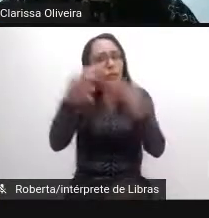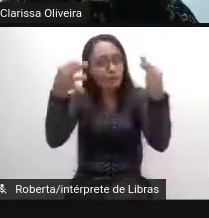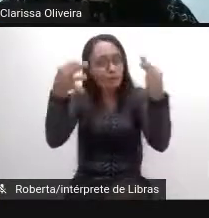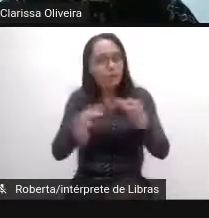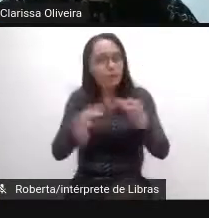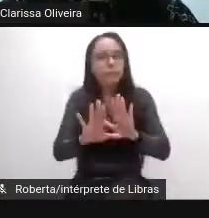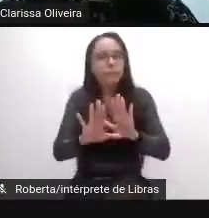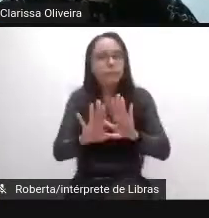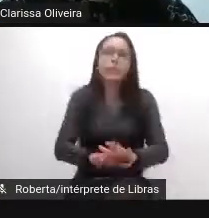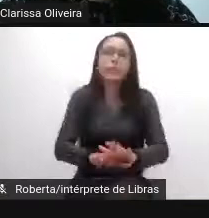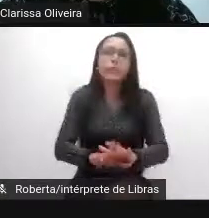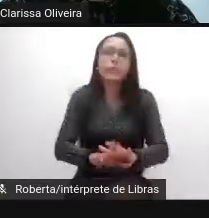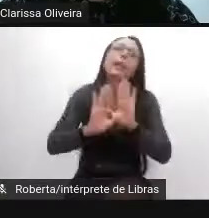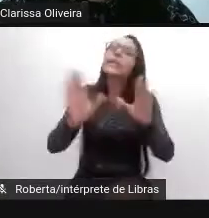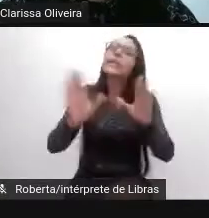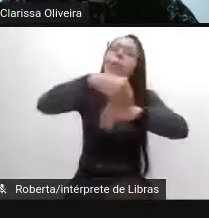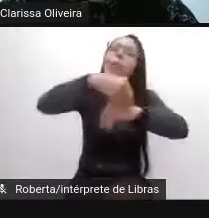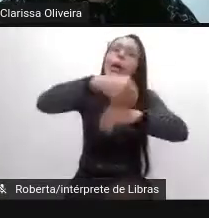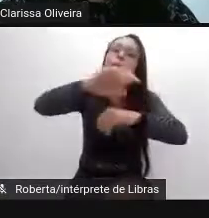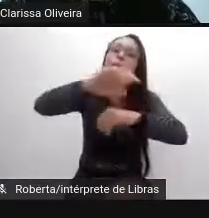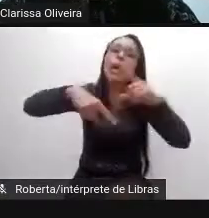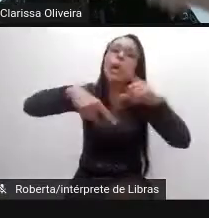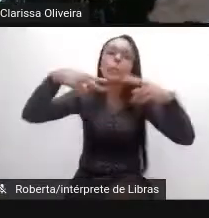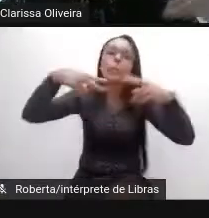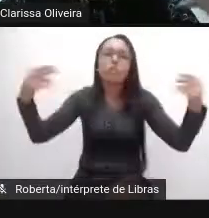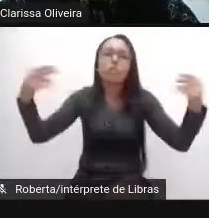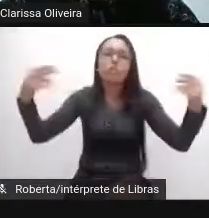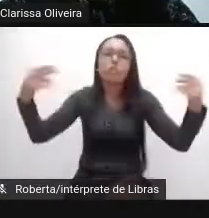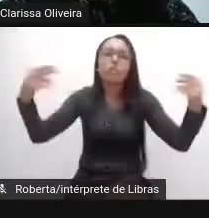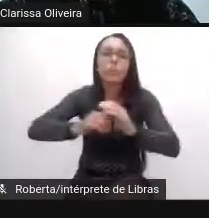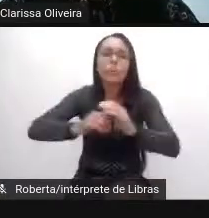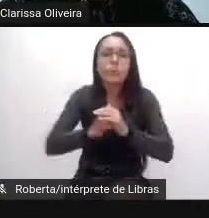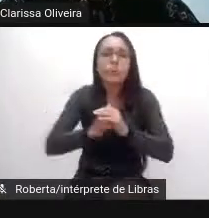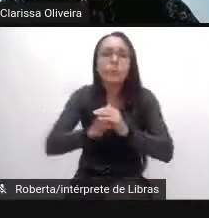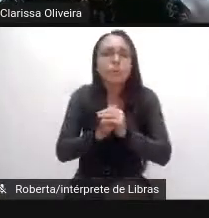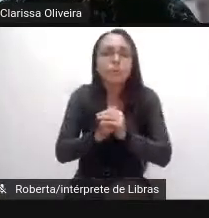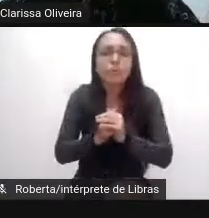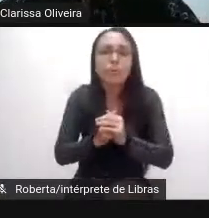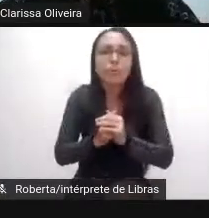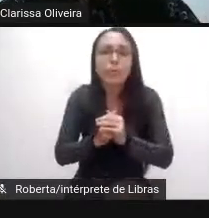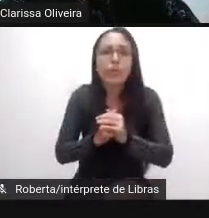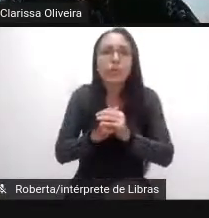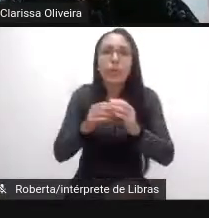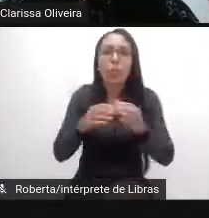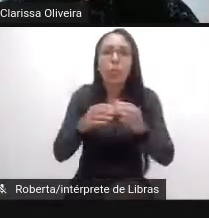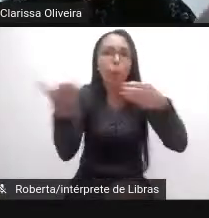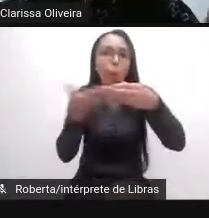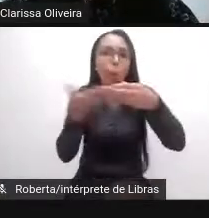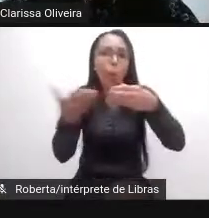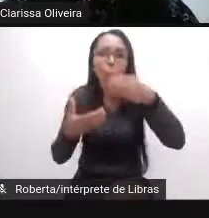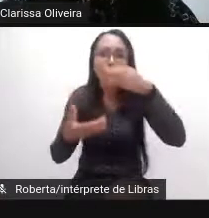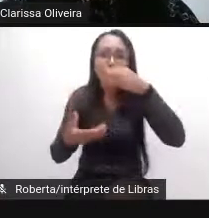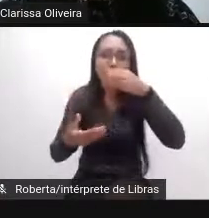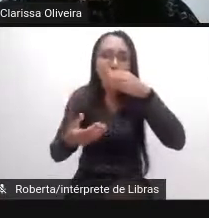não compartilhar objetos pessoais. Não compartilhar copos, talheres,